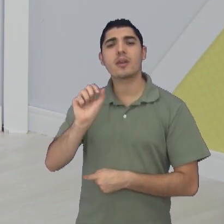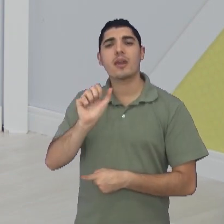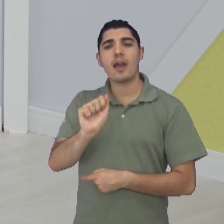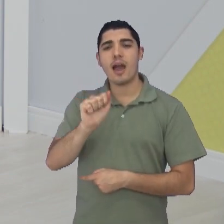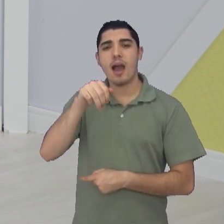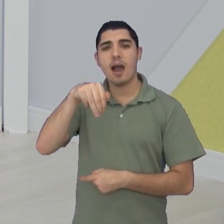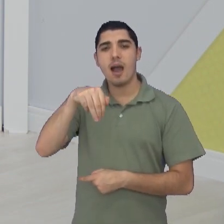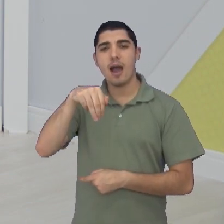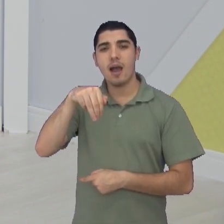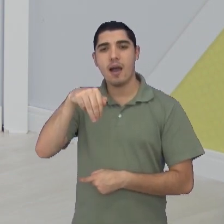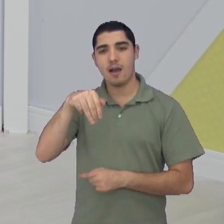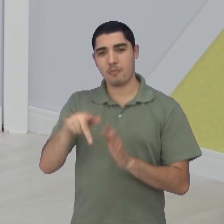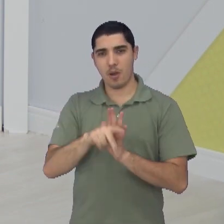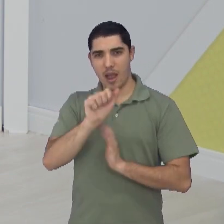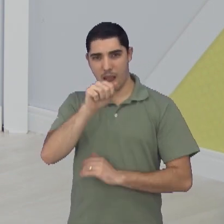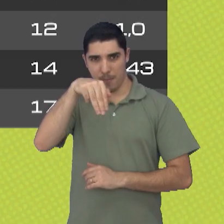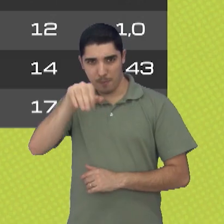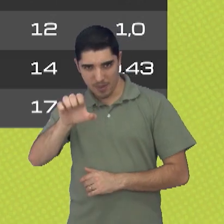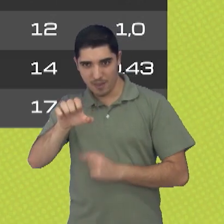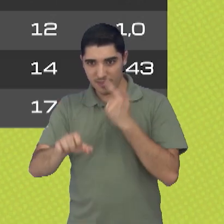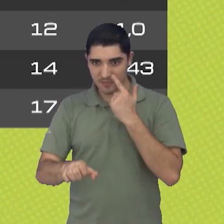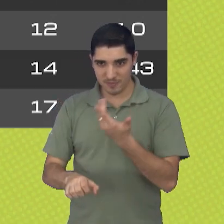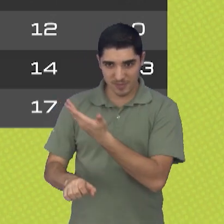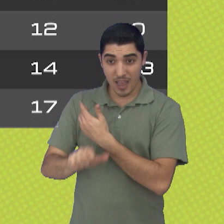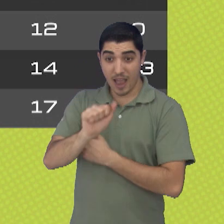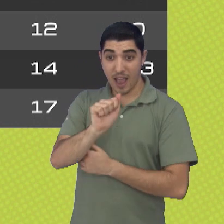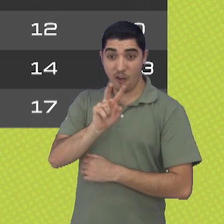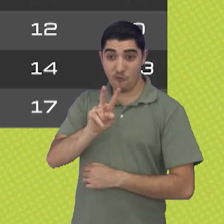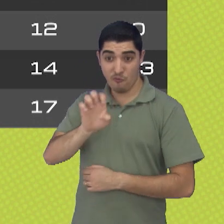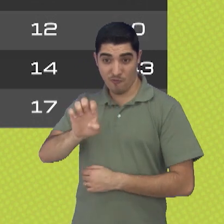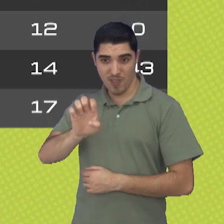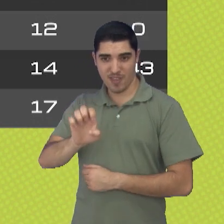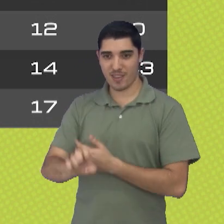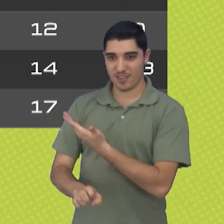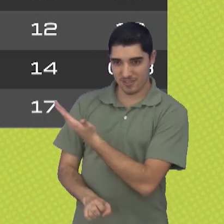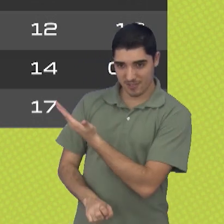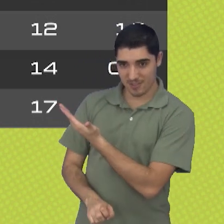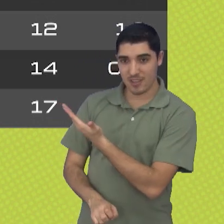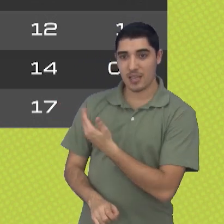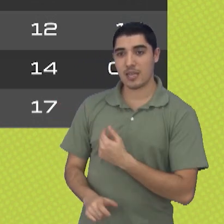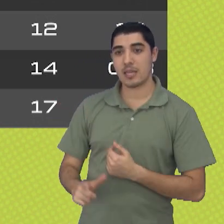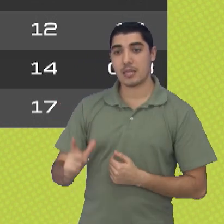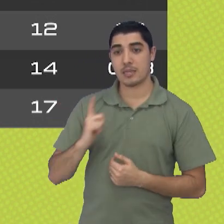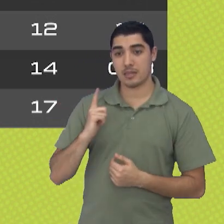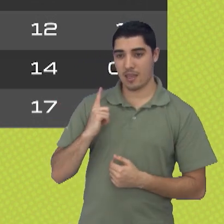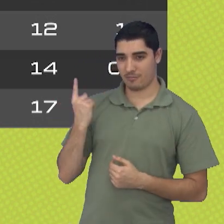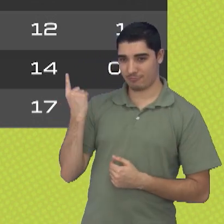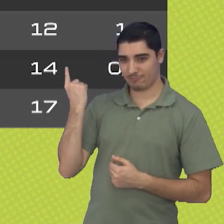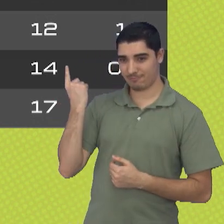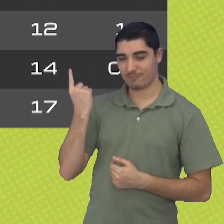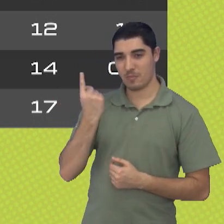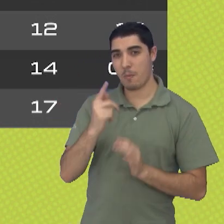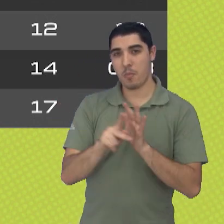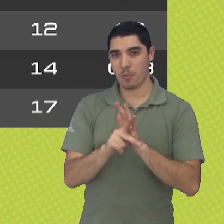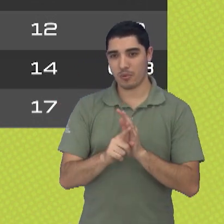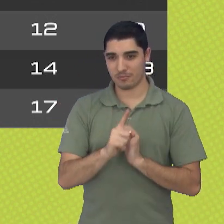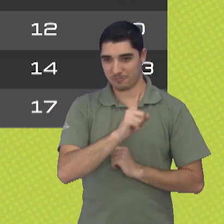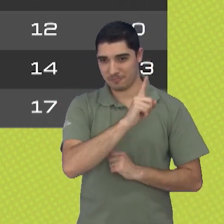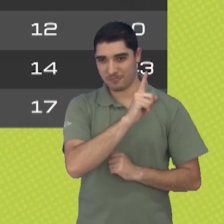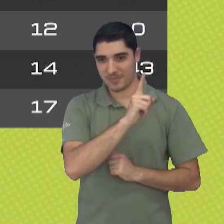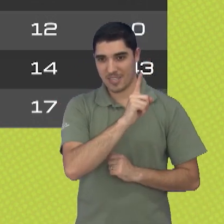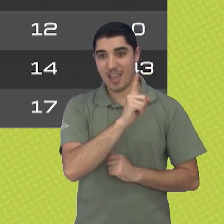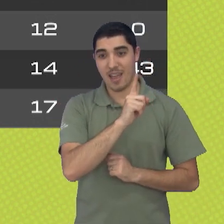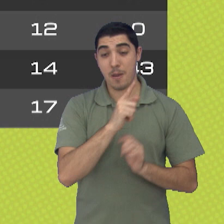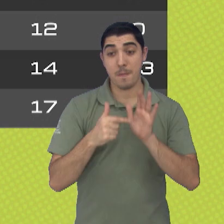sets pro e dividido pelo número de sets contra D esse valor aqui então olha aqui ó 1 E5 meio a favor pro Suzano 1,4 pro Sesi